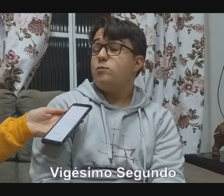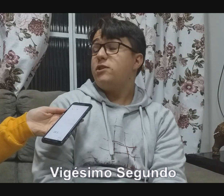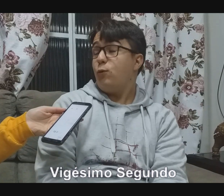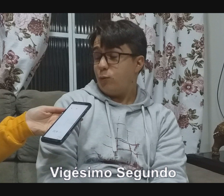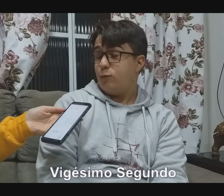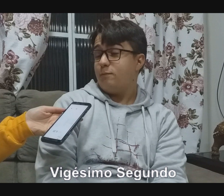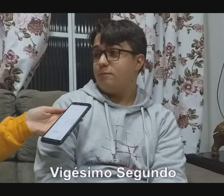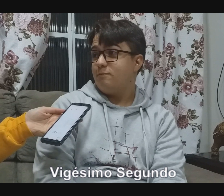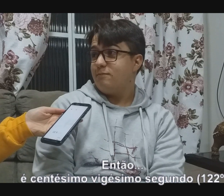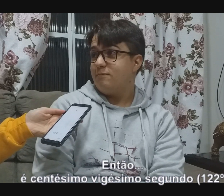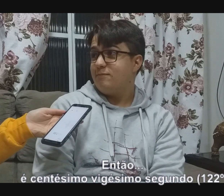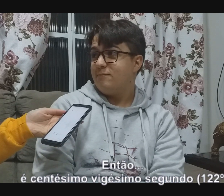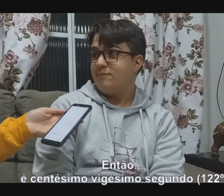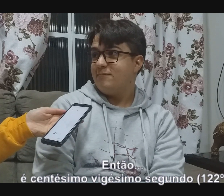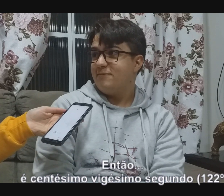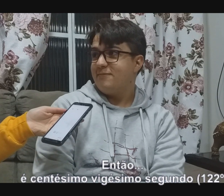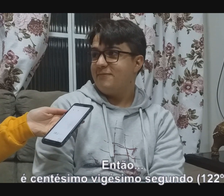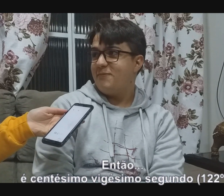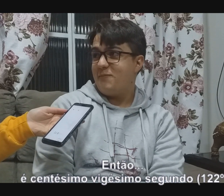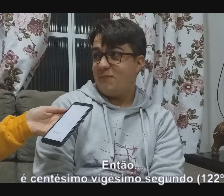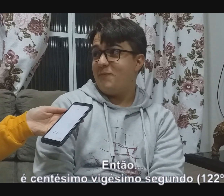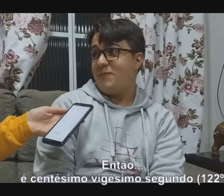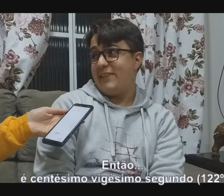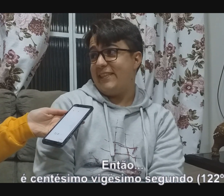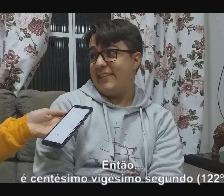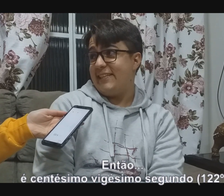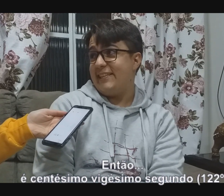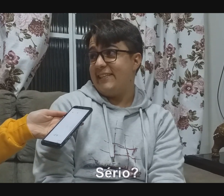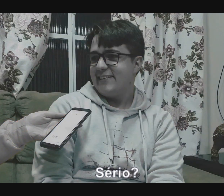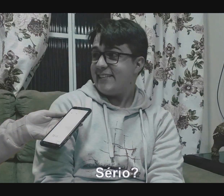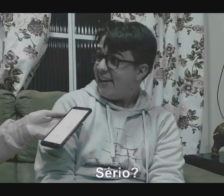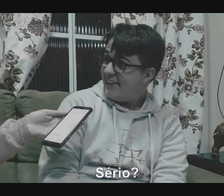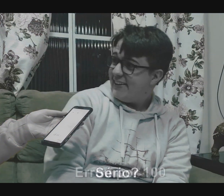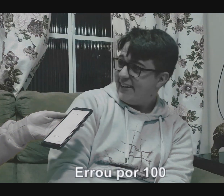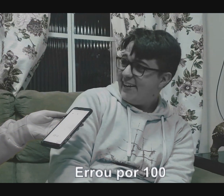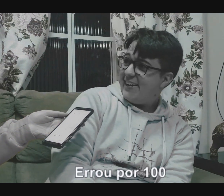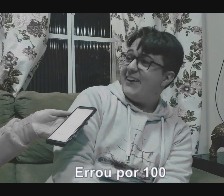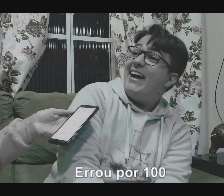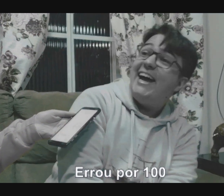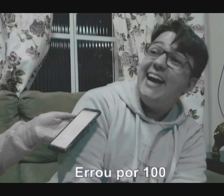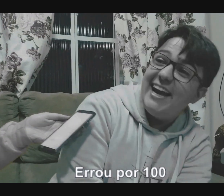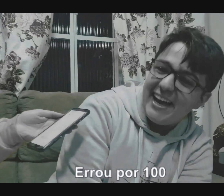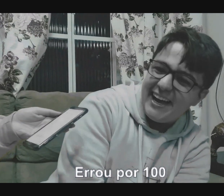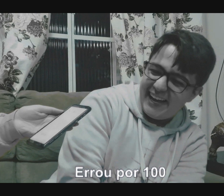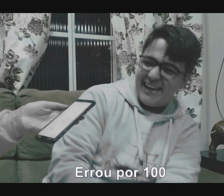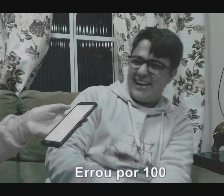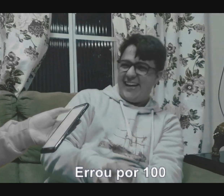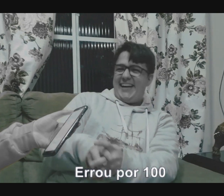Vigésimo segundo Então é centésimo vigésimo segundo Sério? porcento